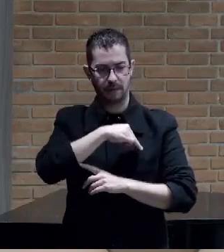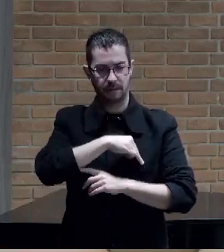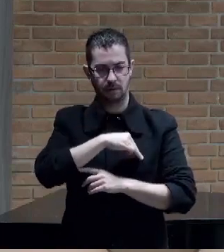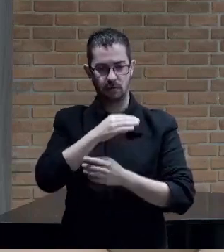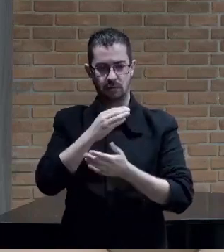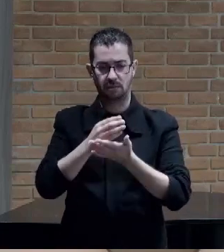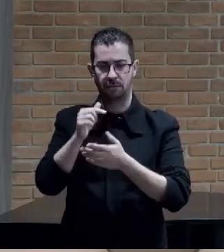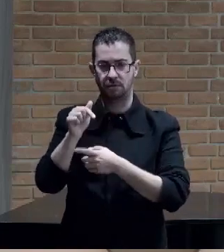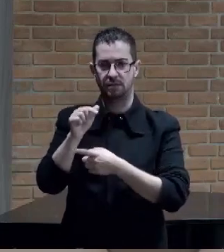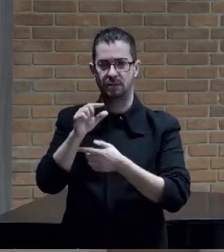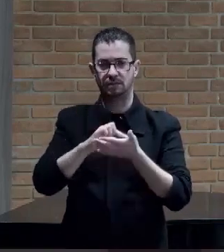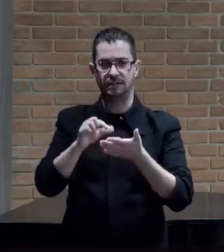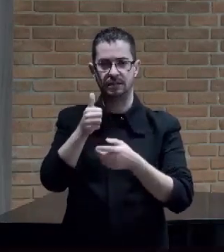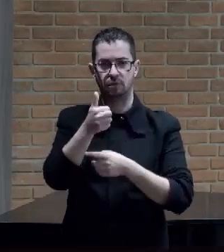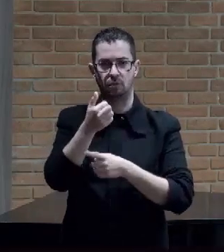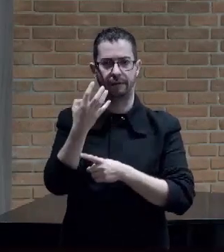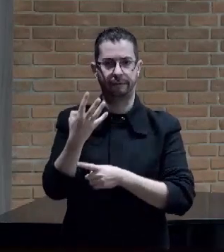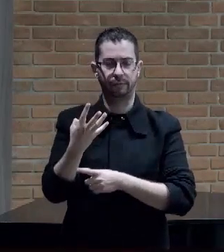13 e 14.